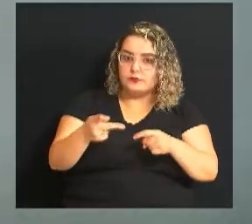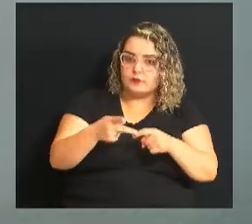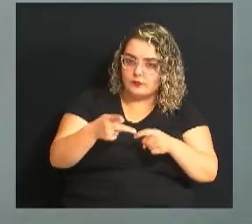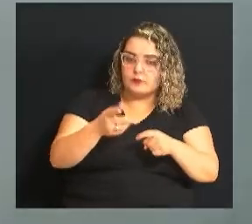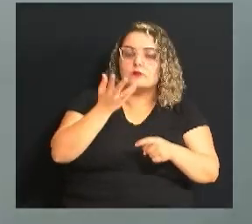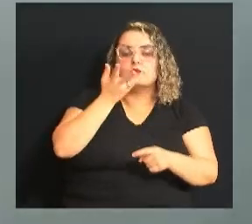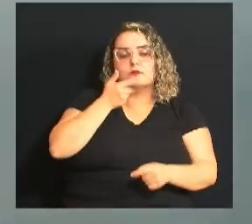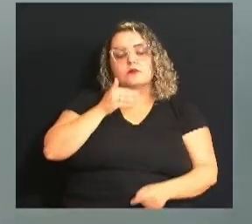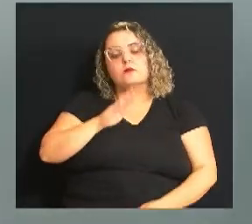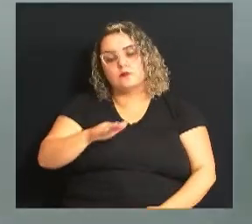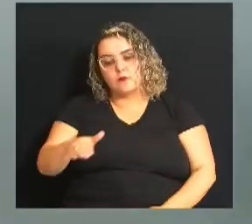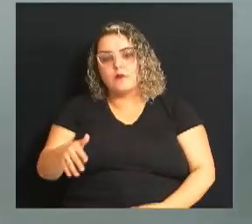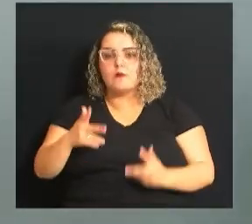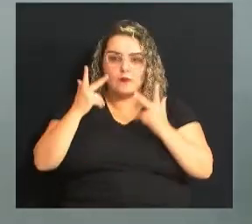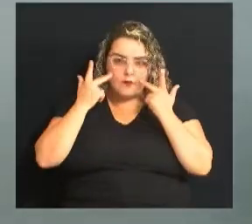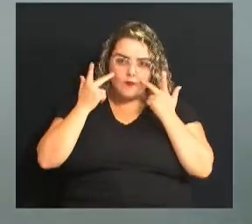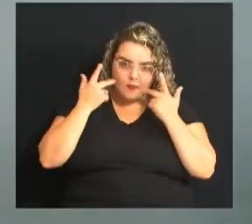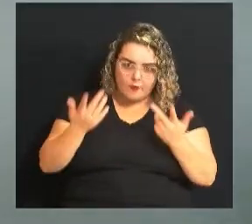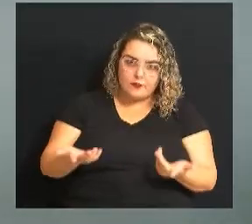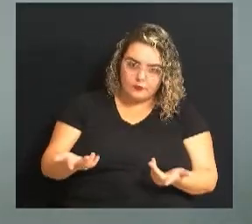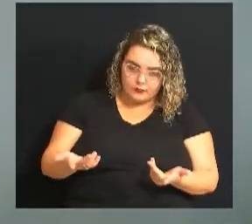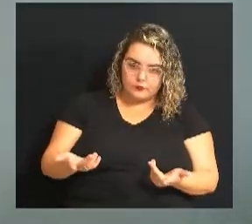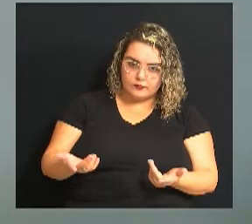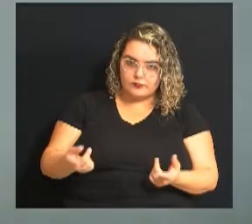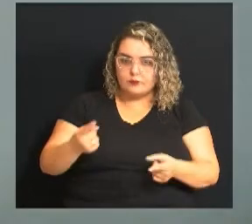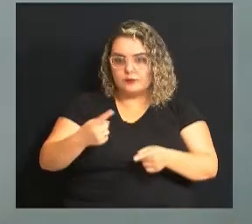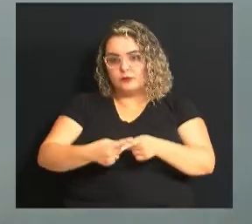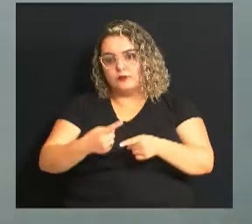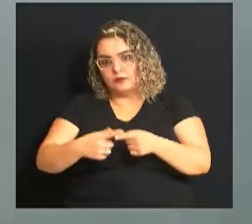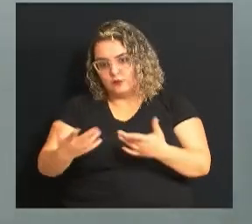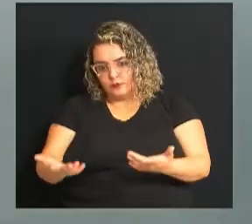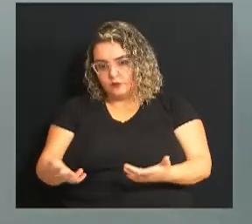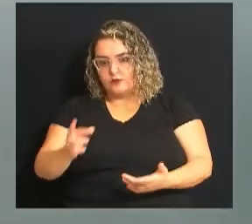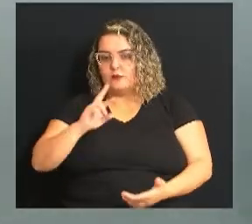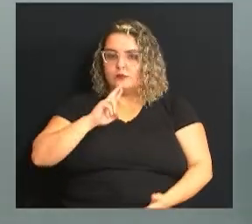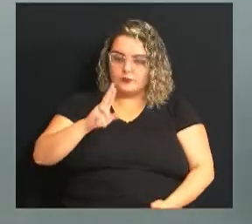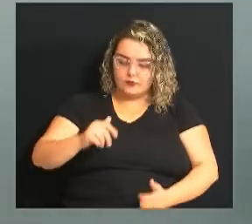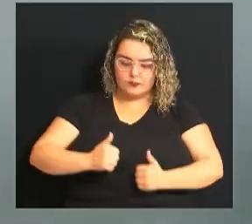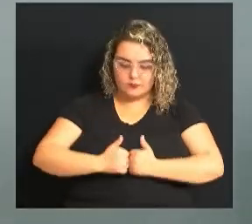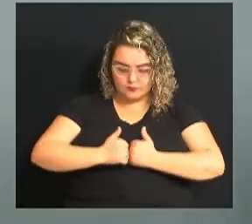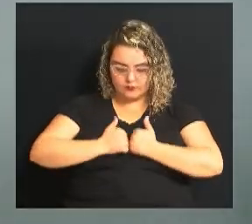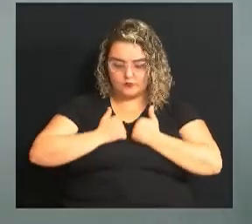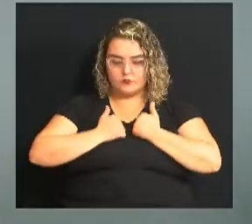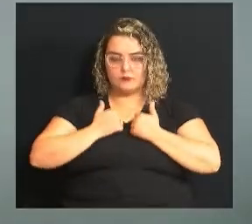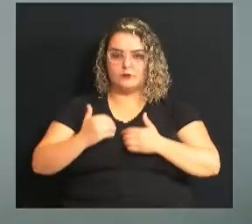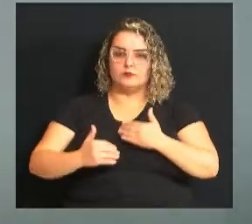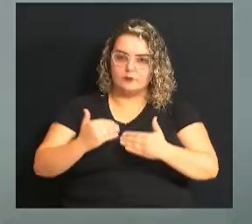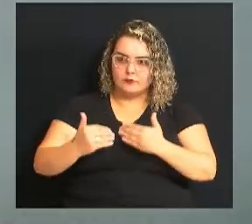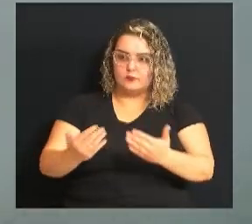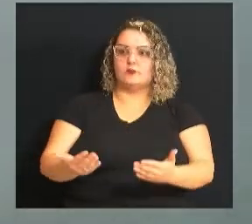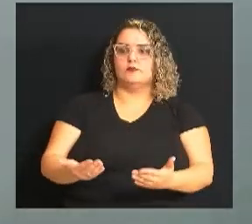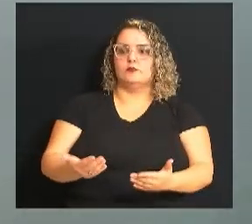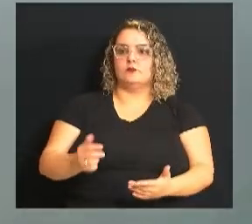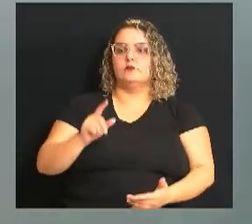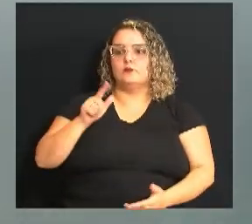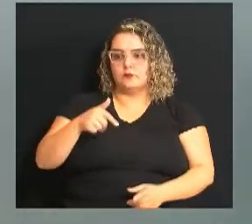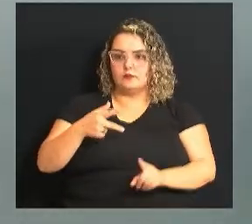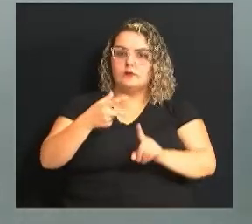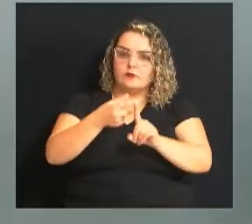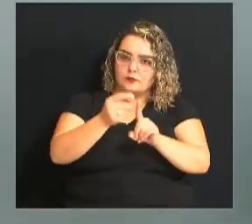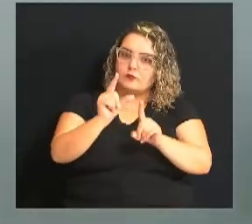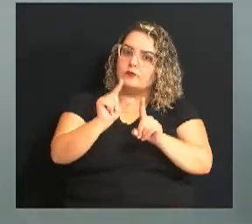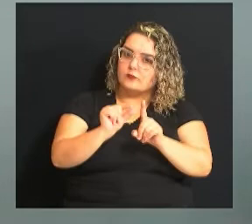né? Isso até por conta da resposta imunológica que ela desencadeia, então é uma dose inferior,